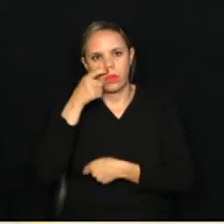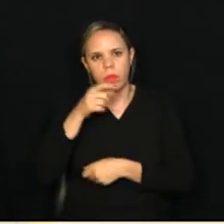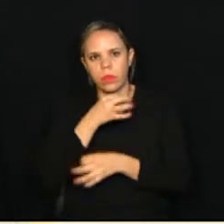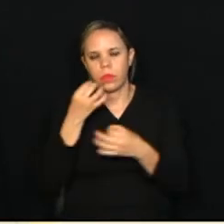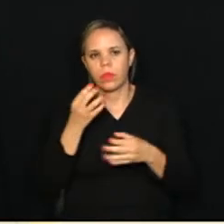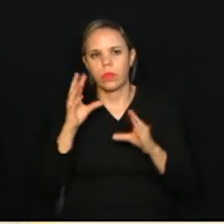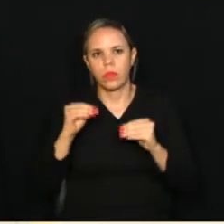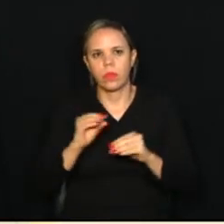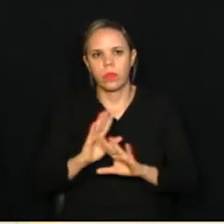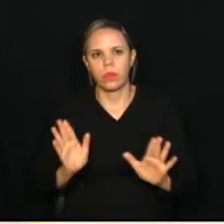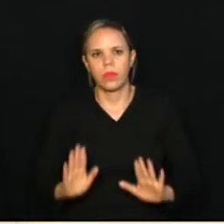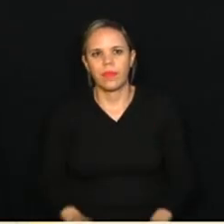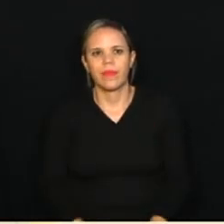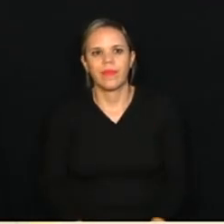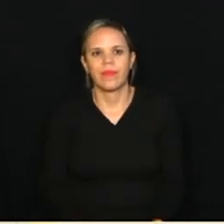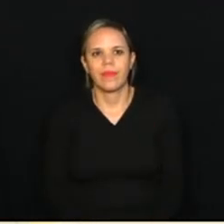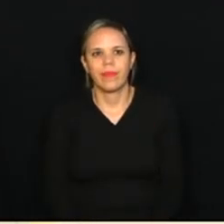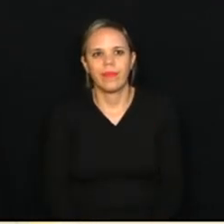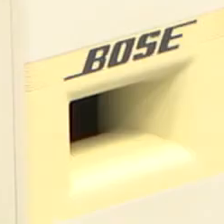excelente noite e até mais.